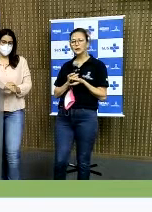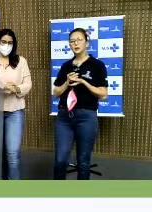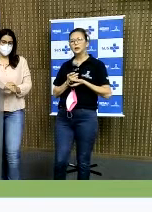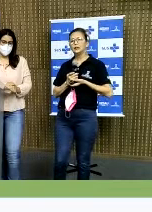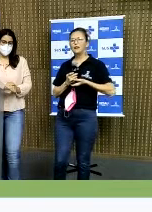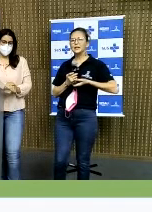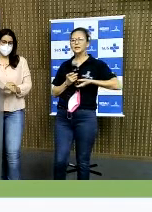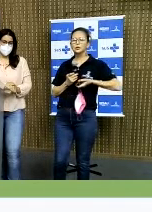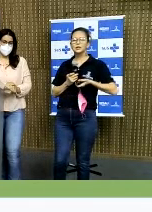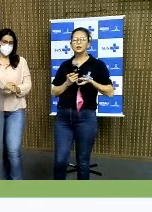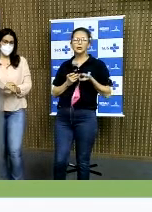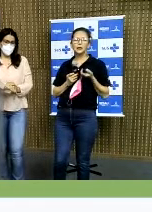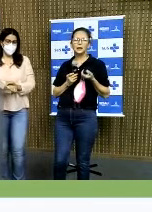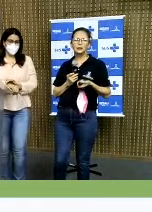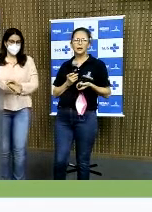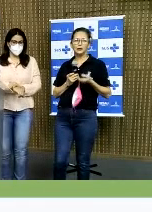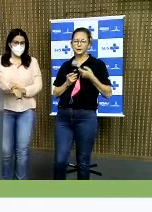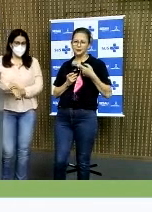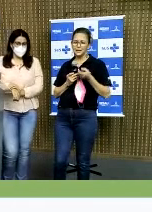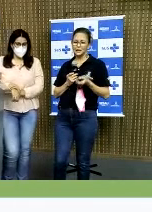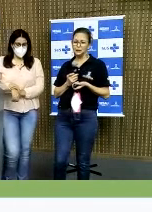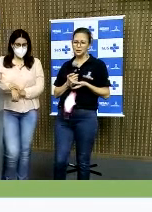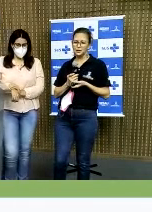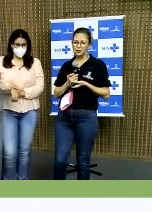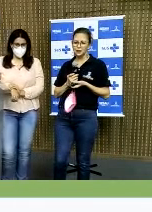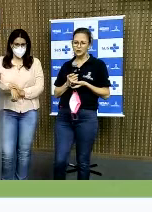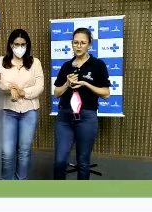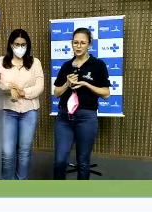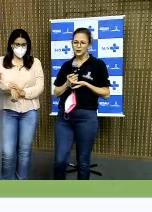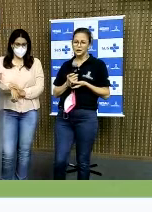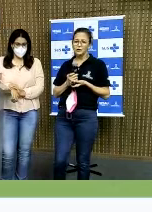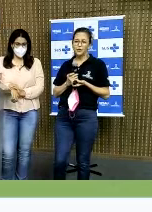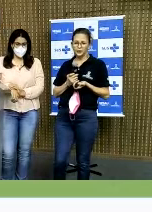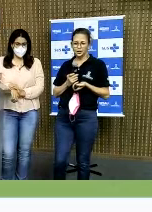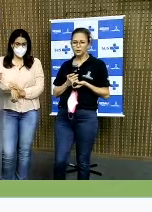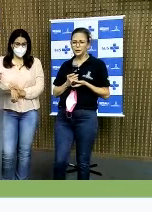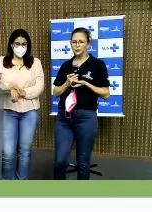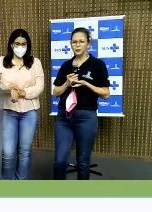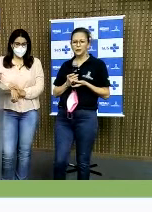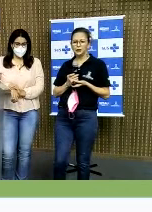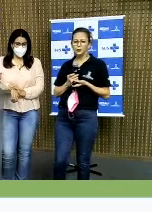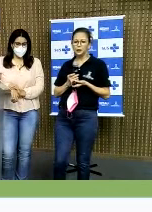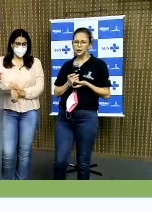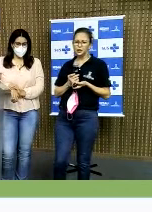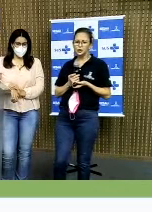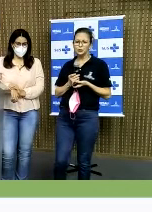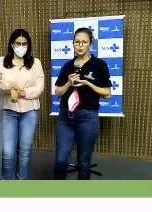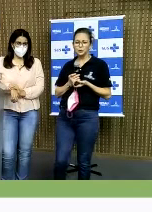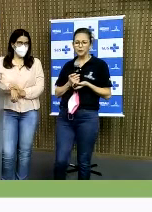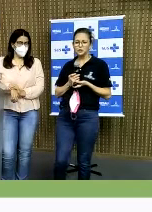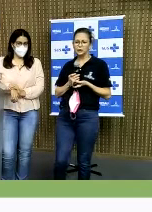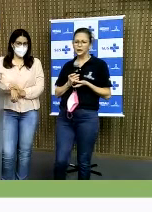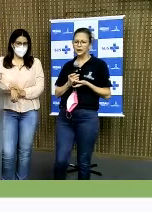precisaríamos em face do sítio Recreio, que é saída para Sidrolândia, falta de computador para atendimento e